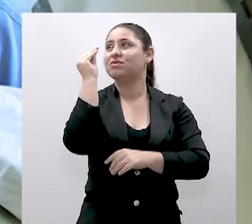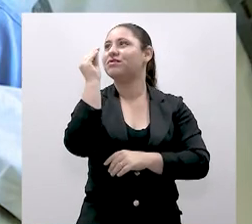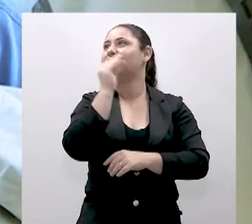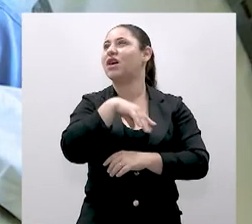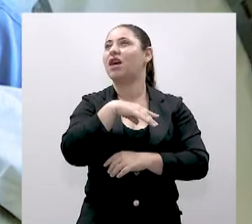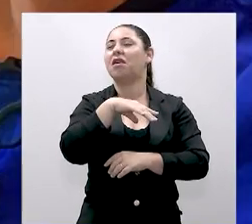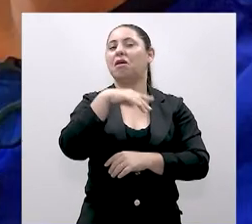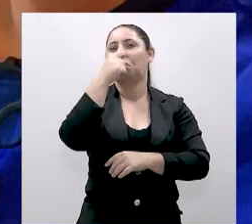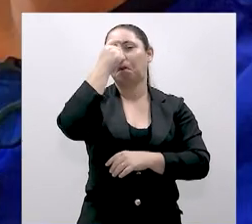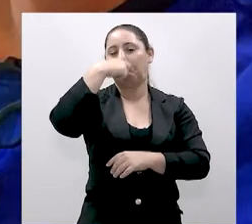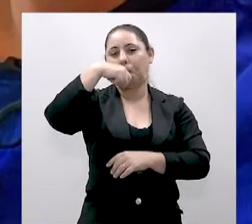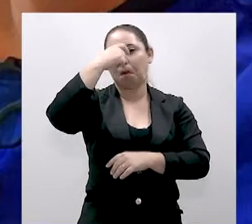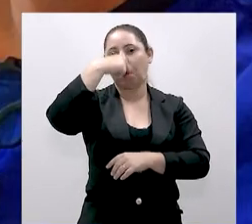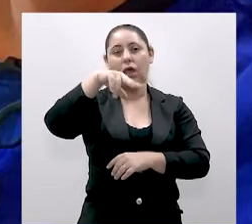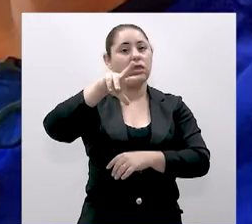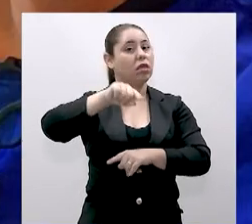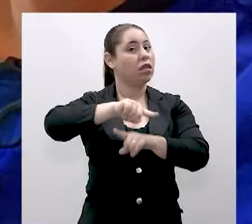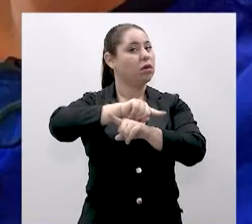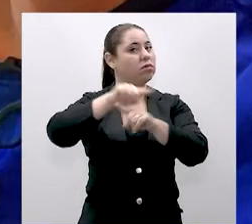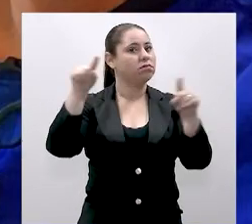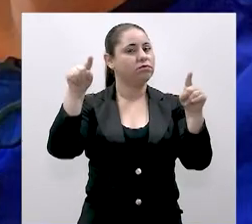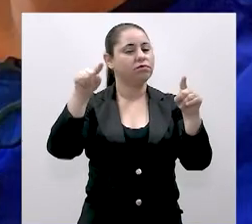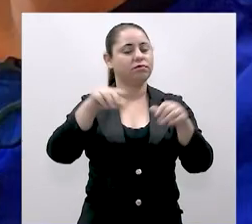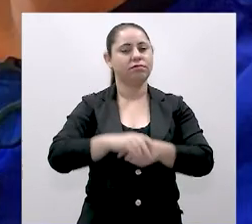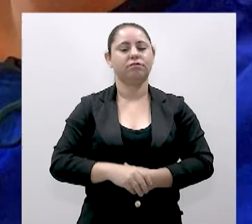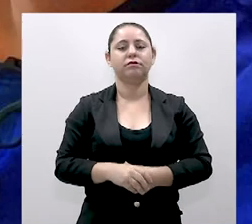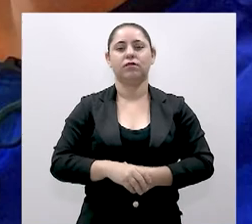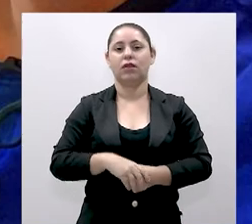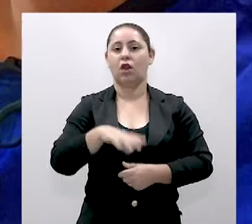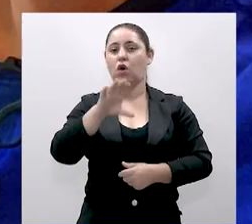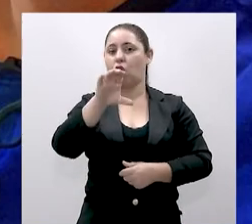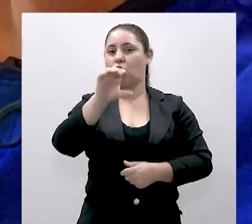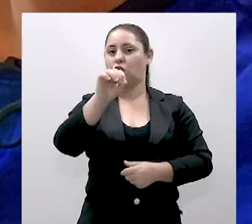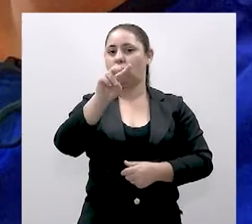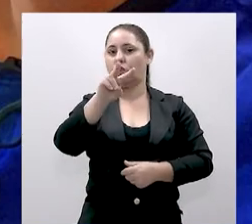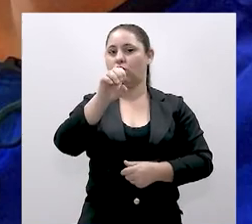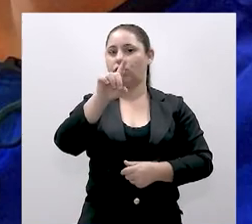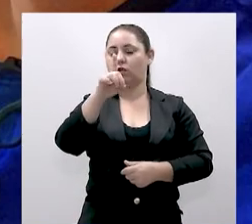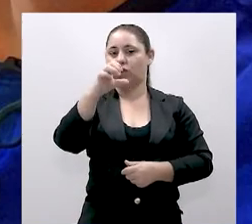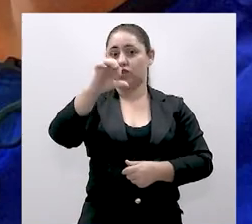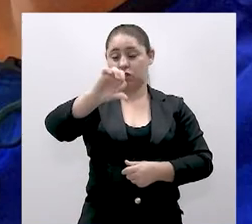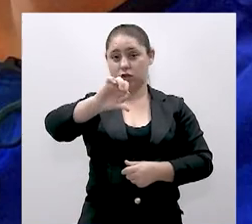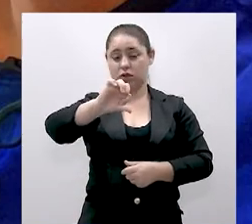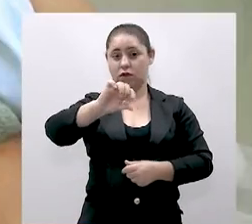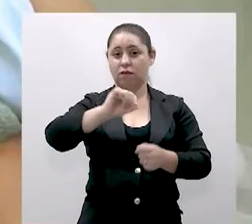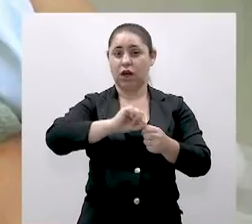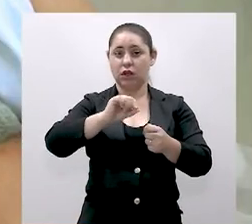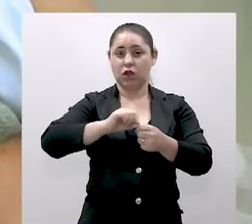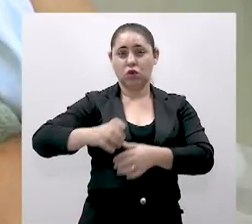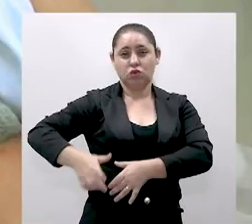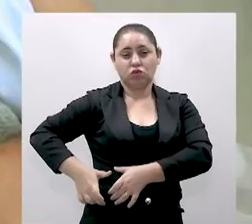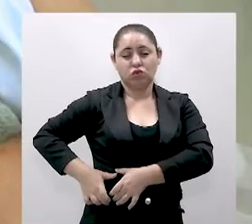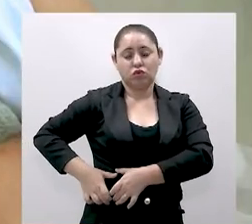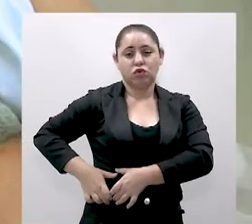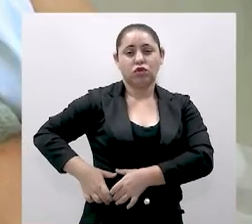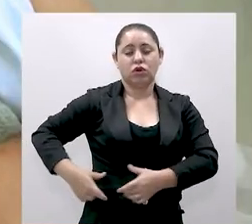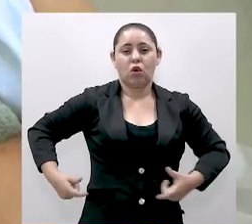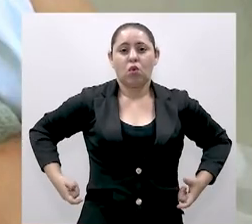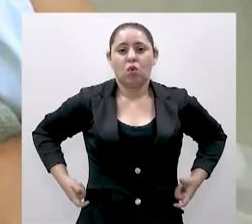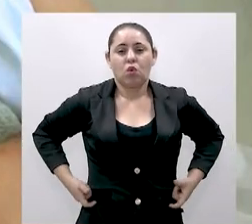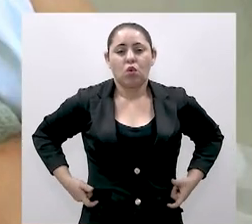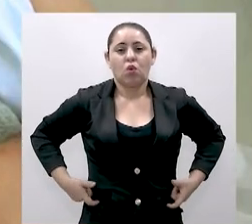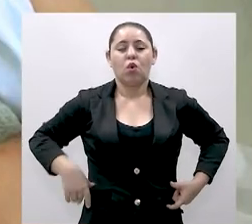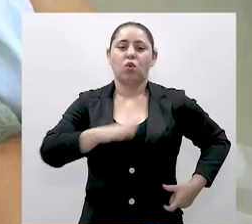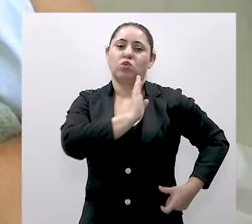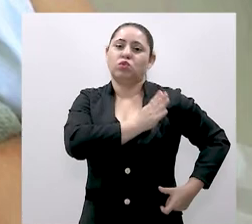depreciaram a convide convida é uma gripe não é uma gripe a cor verde ela faz um estrago no